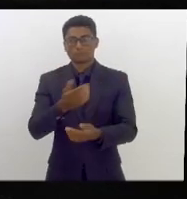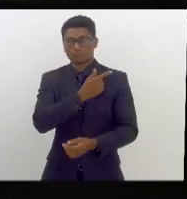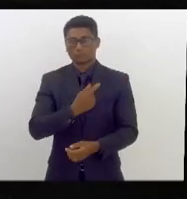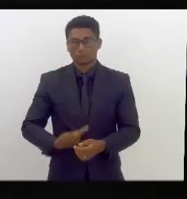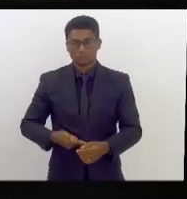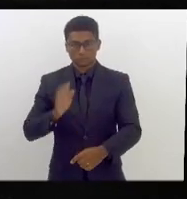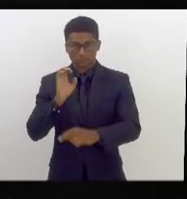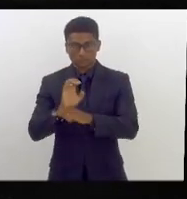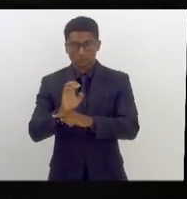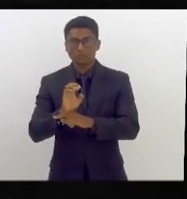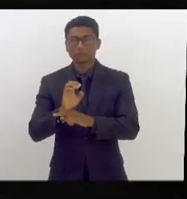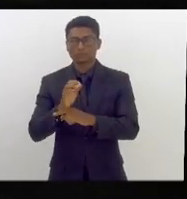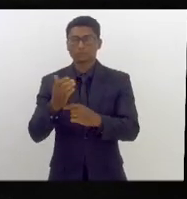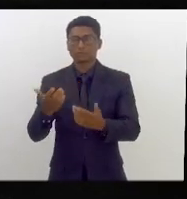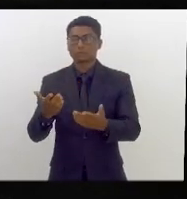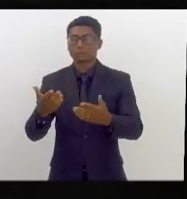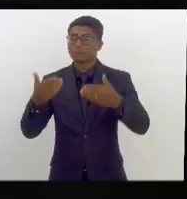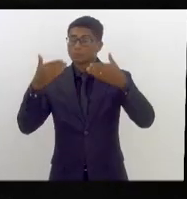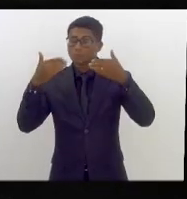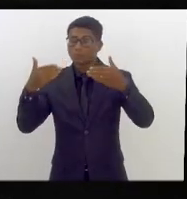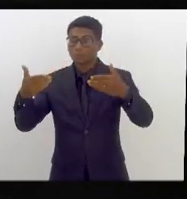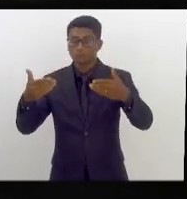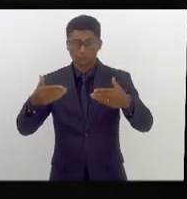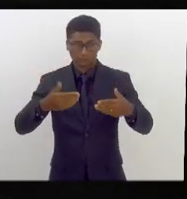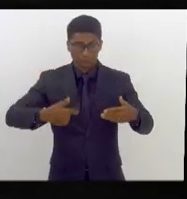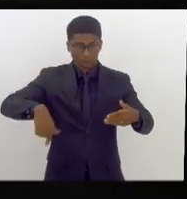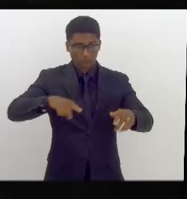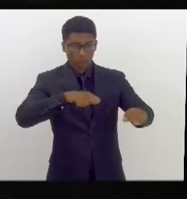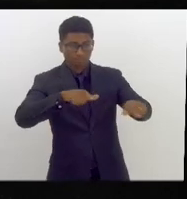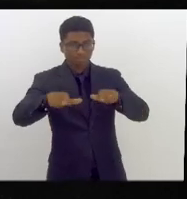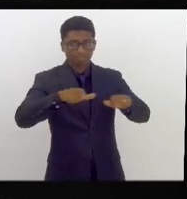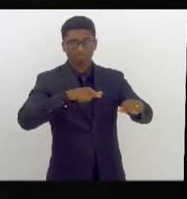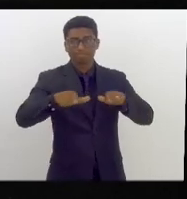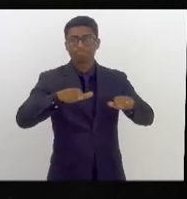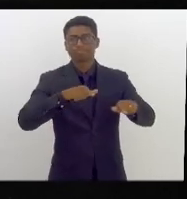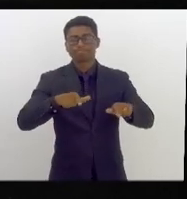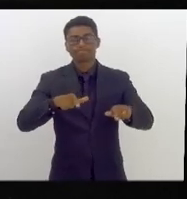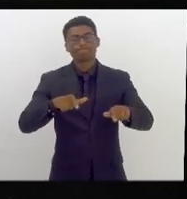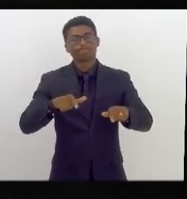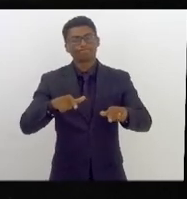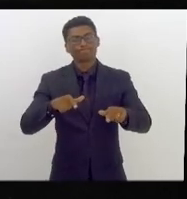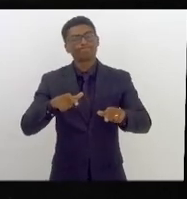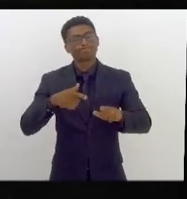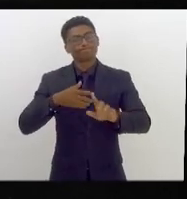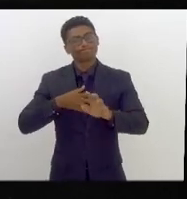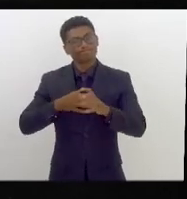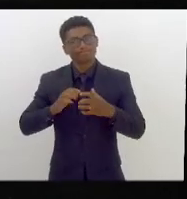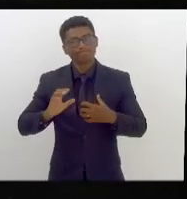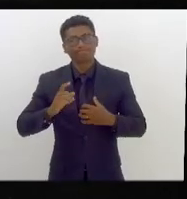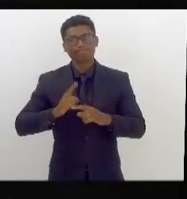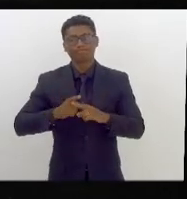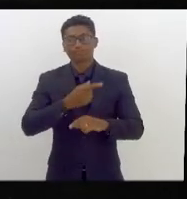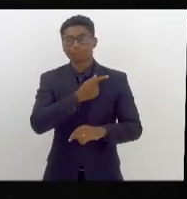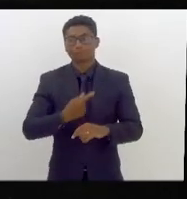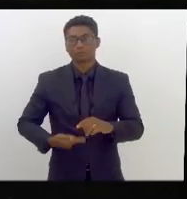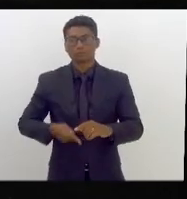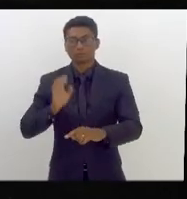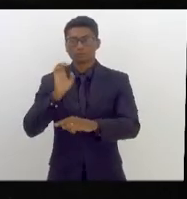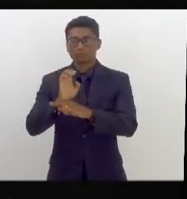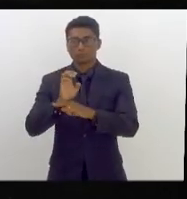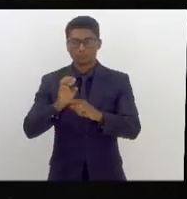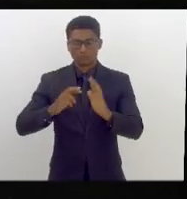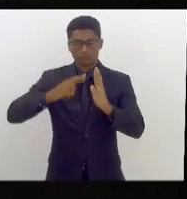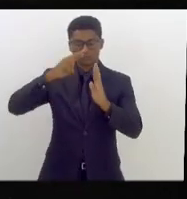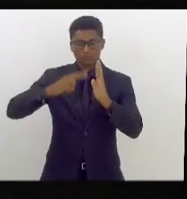é um gesto de atuação solidária, porque a Assembleia Legislativa entregará ao Governo do Estado um documento